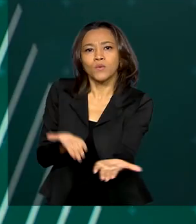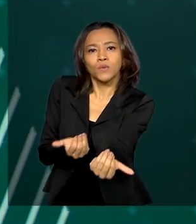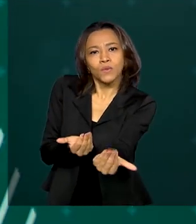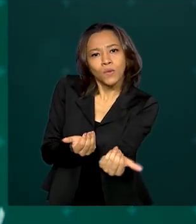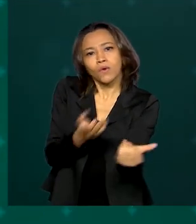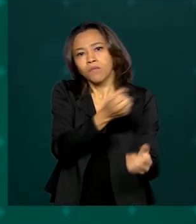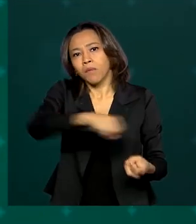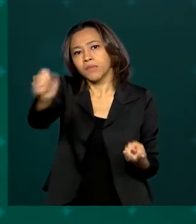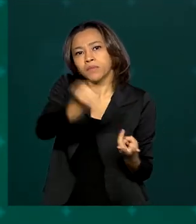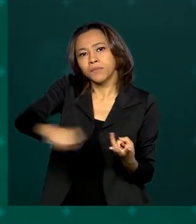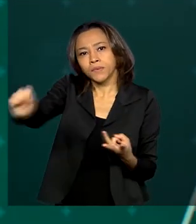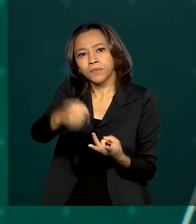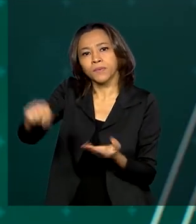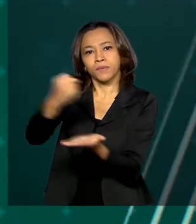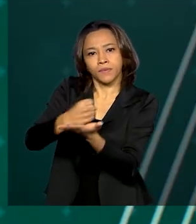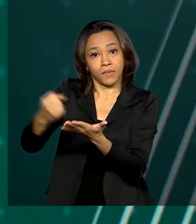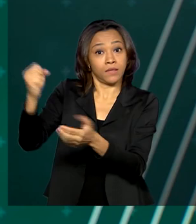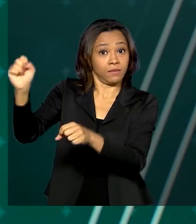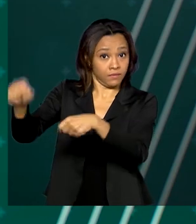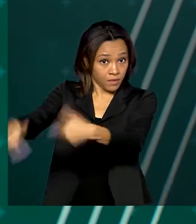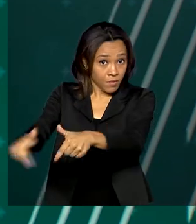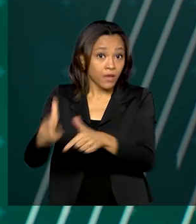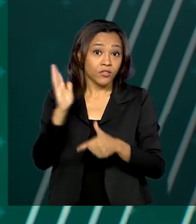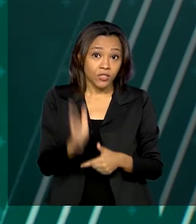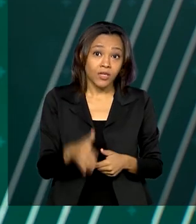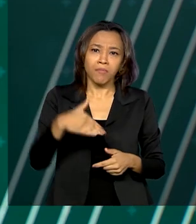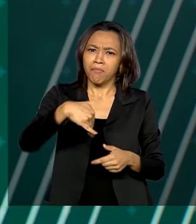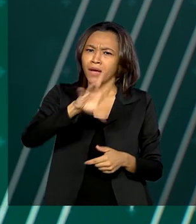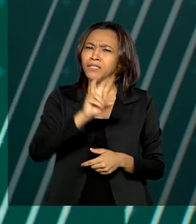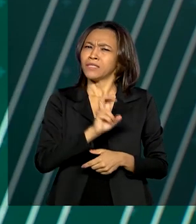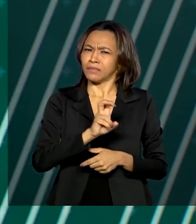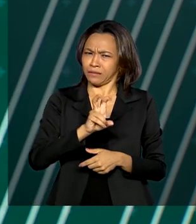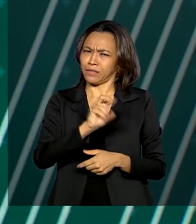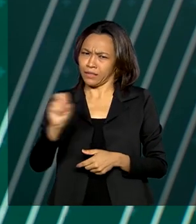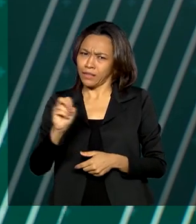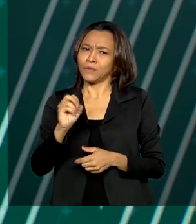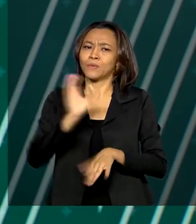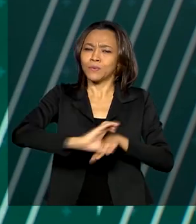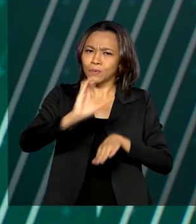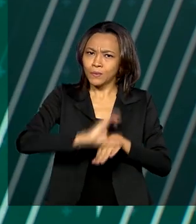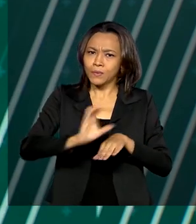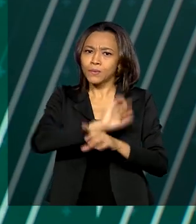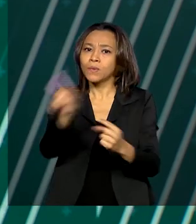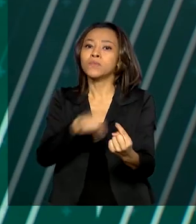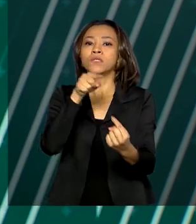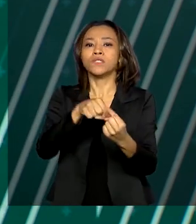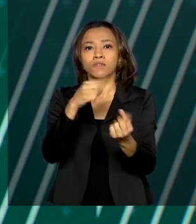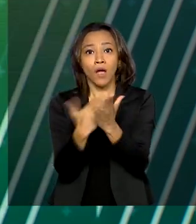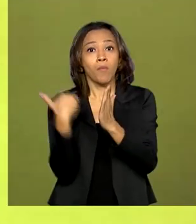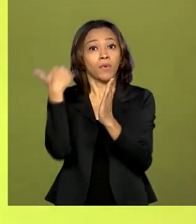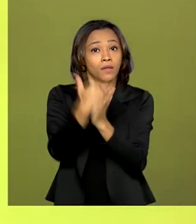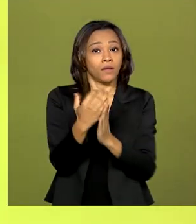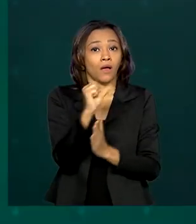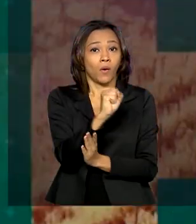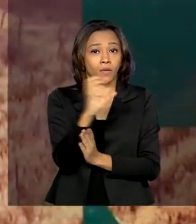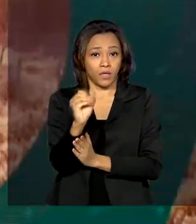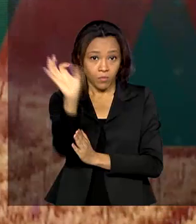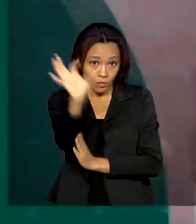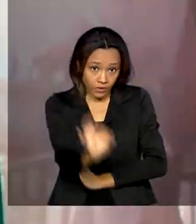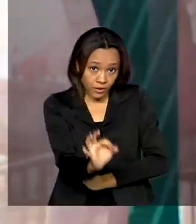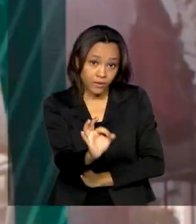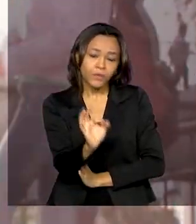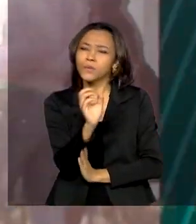autorizados 515 novos cursos pelo Ministério da Educação. A meta é aumentar em 80% as matrículas em cursos